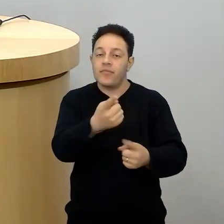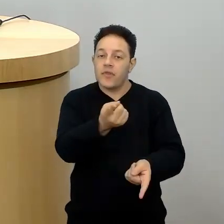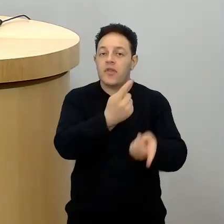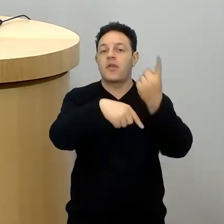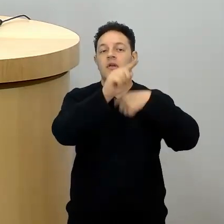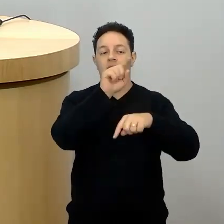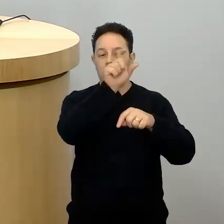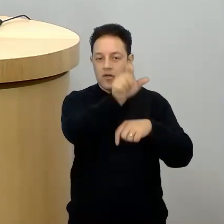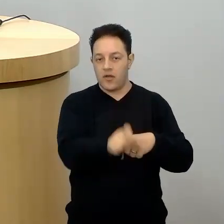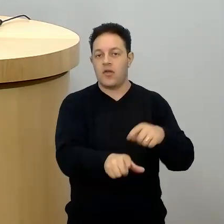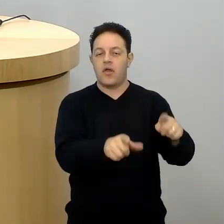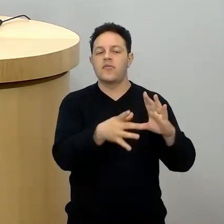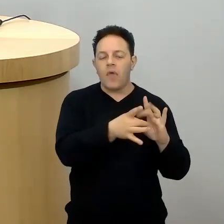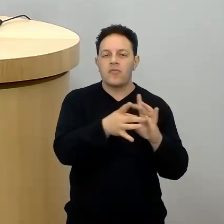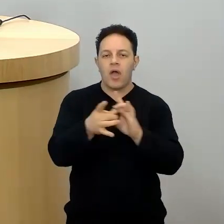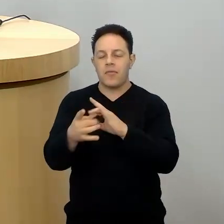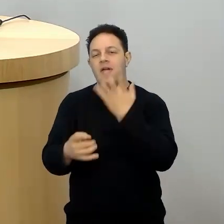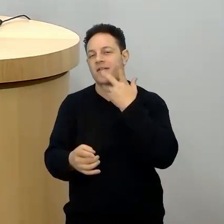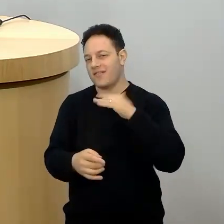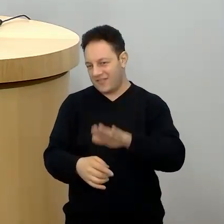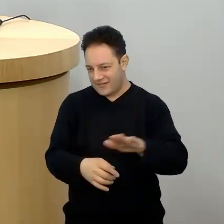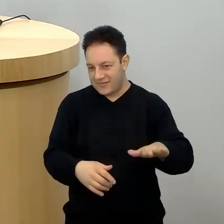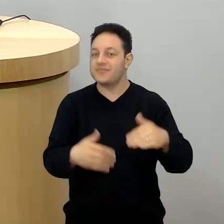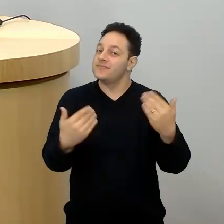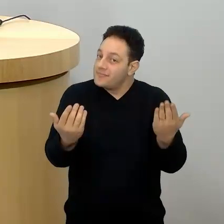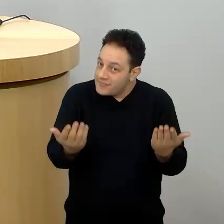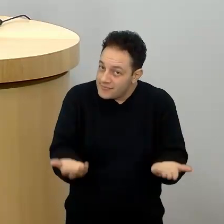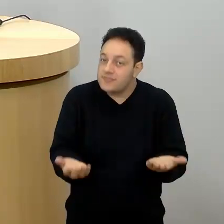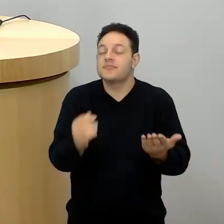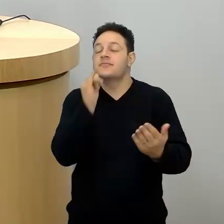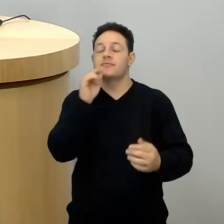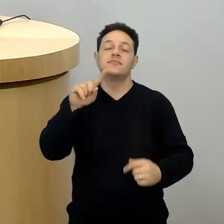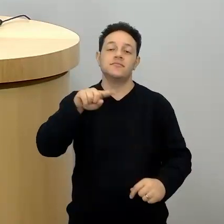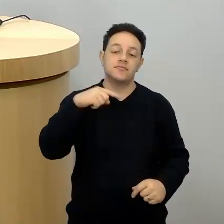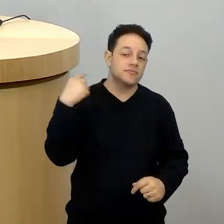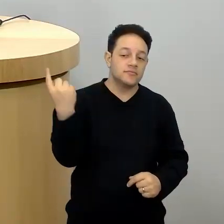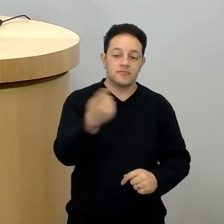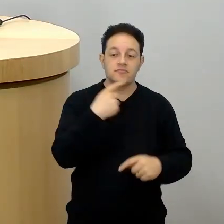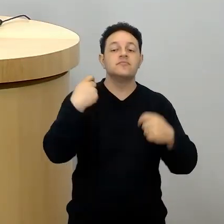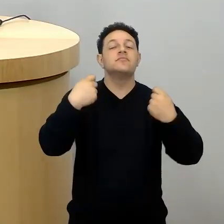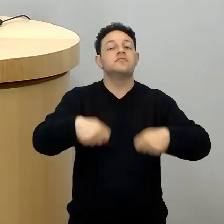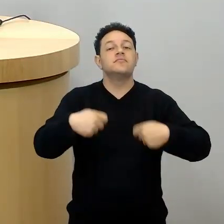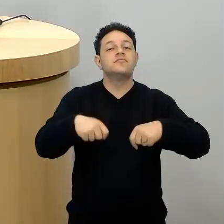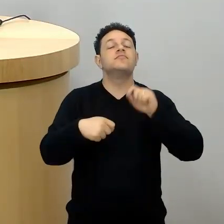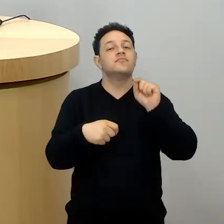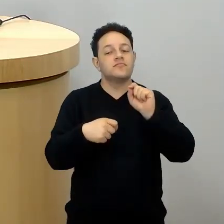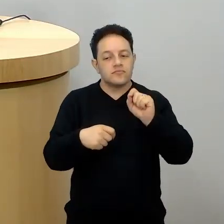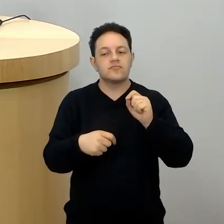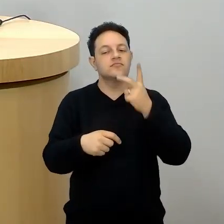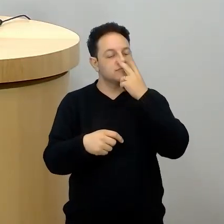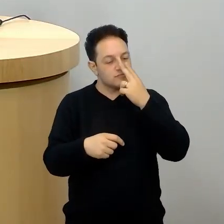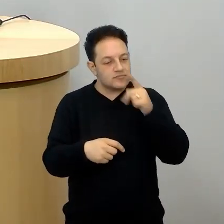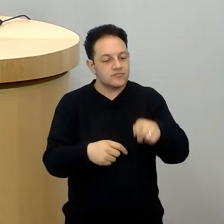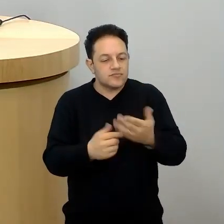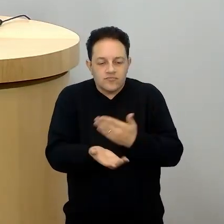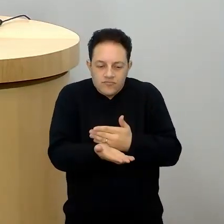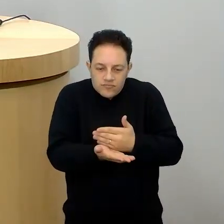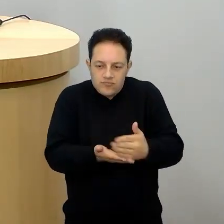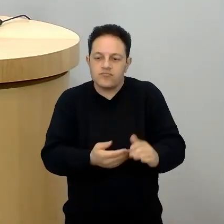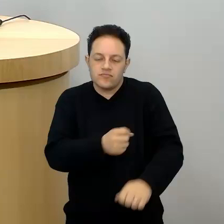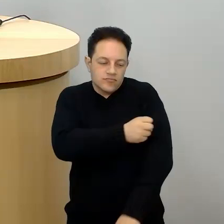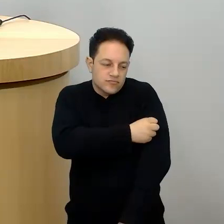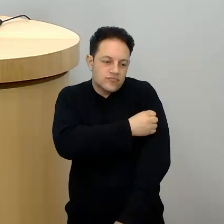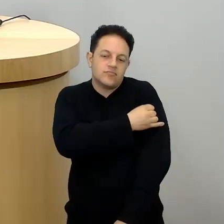das crianças. E sendo assim, então, todos devem ser trabalhados nos anos iniciais,